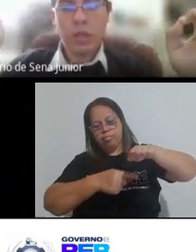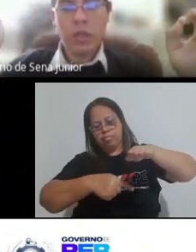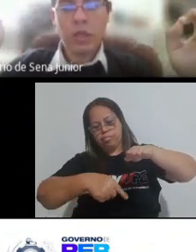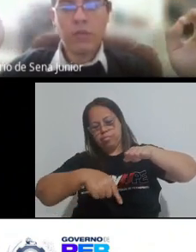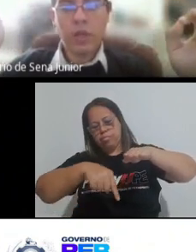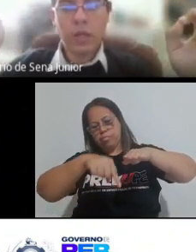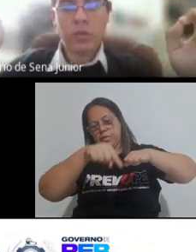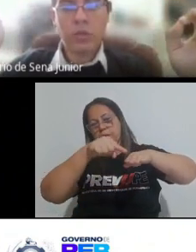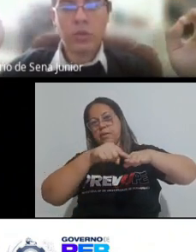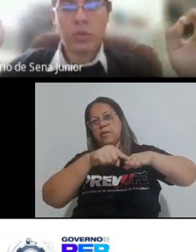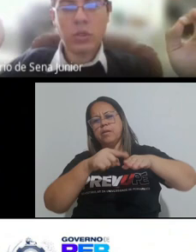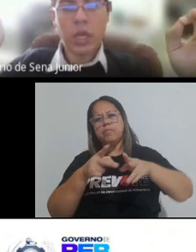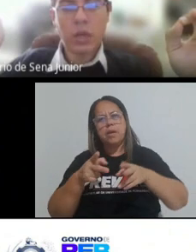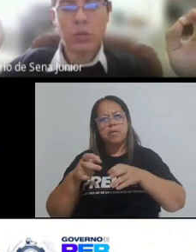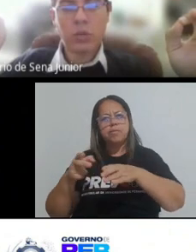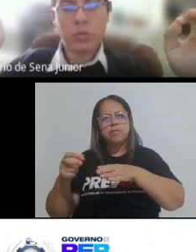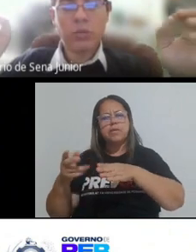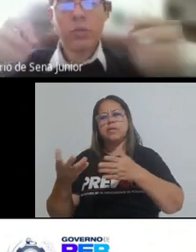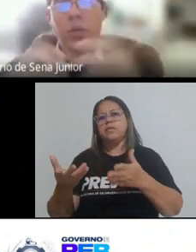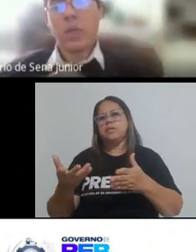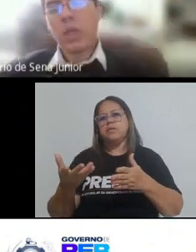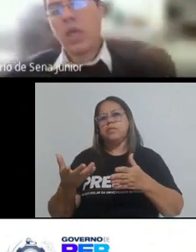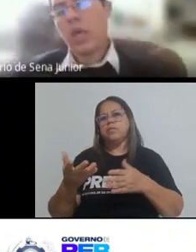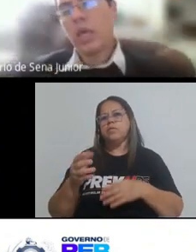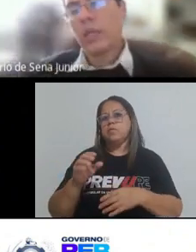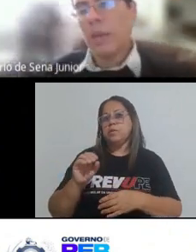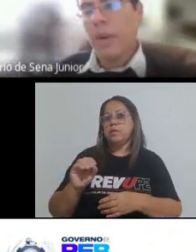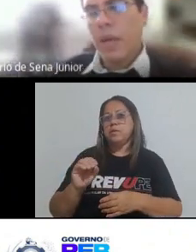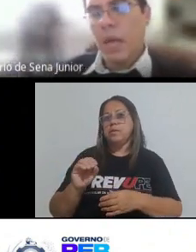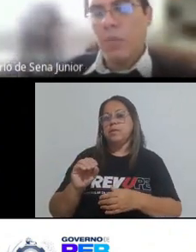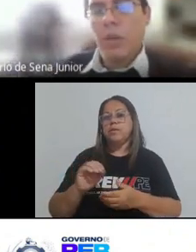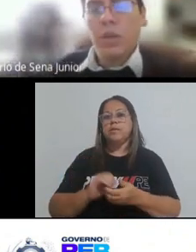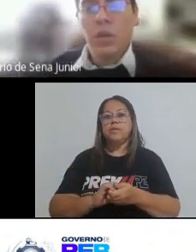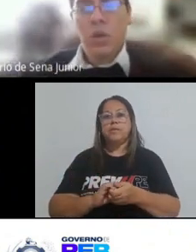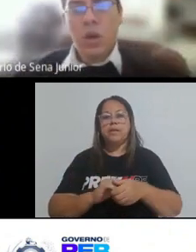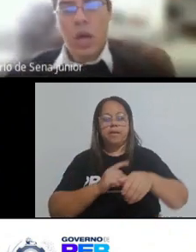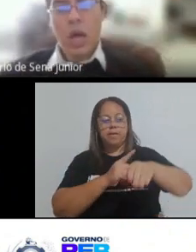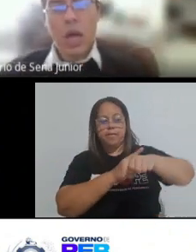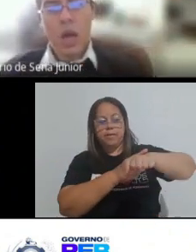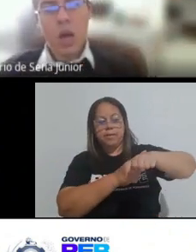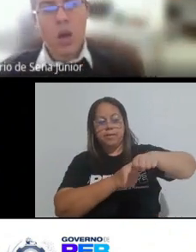identificados os zeros da parábola,